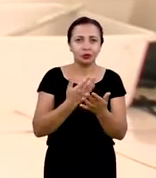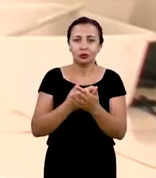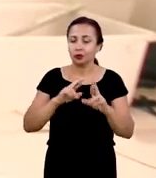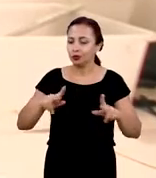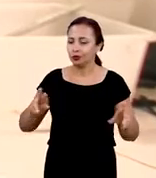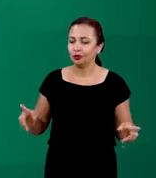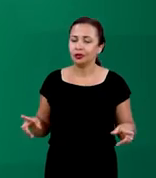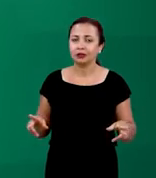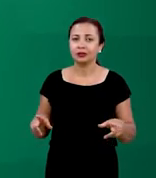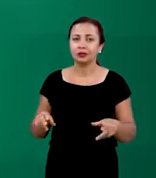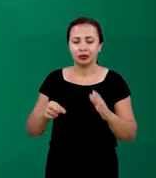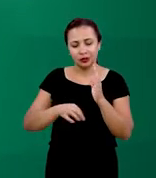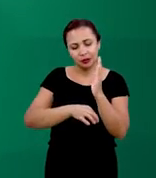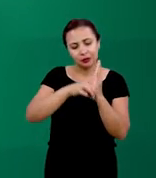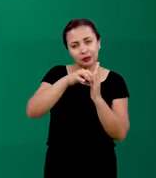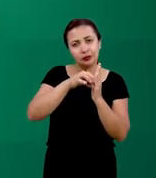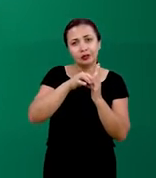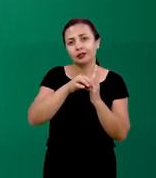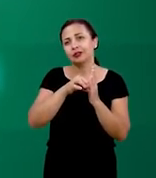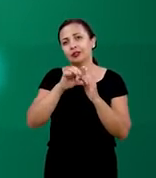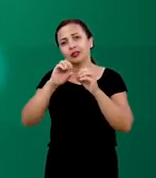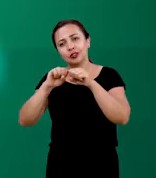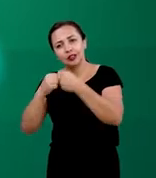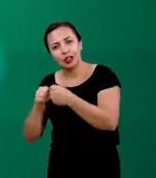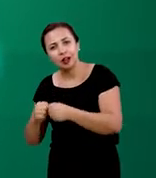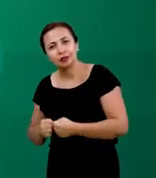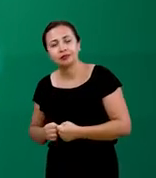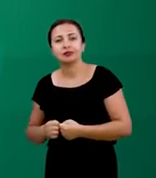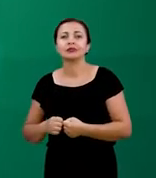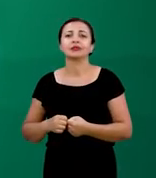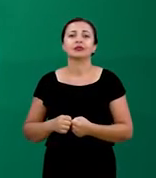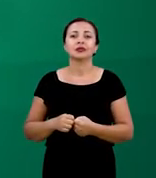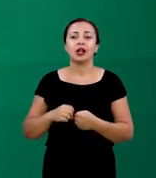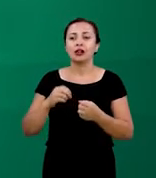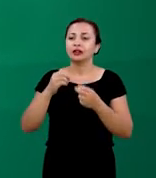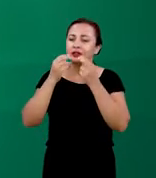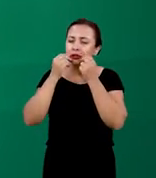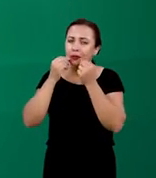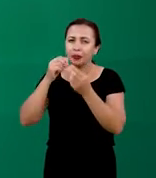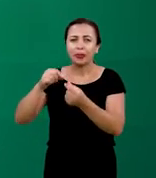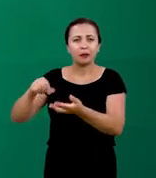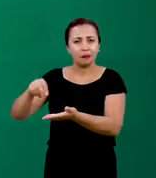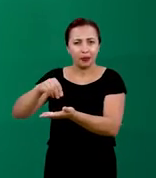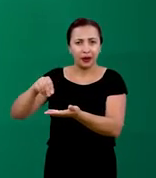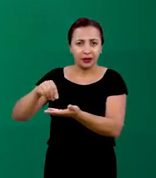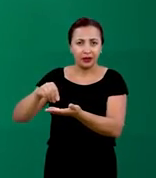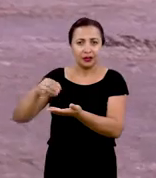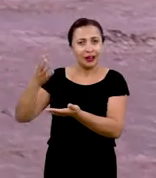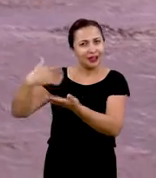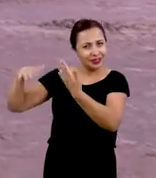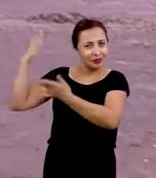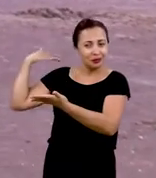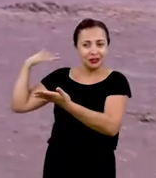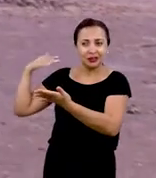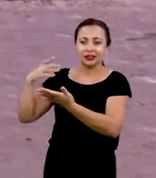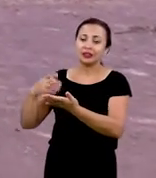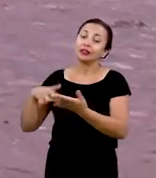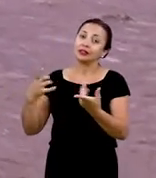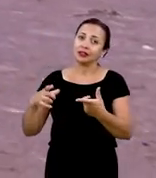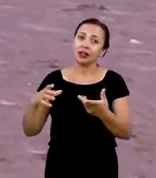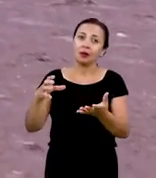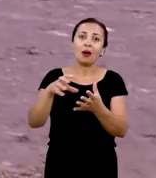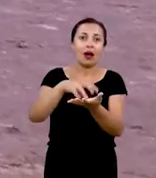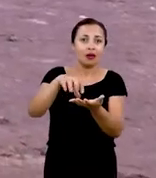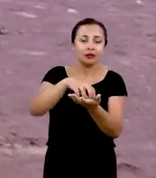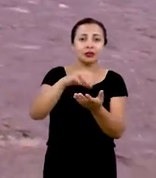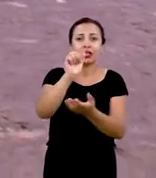de degradação, né? A gente tem uma área que foi degradada, no caso das salinas, né? Onde antigamente eram salinas. A gente tem uma área de